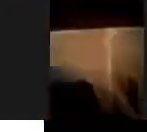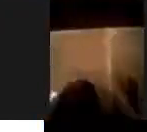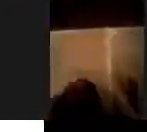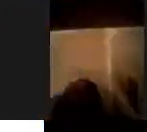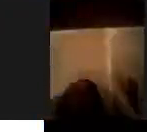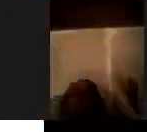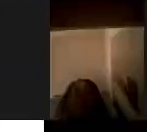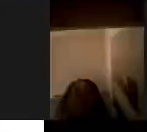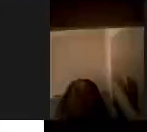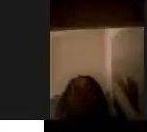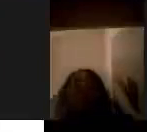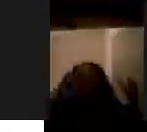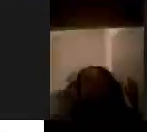estudou,